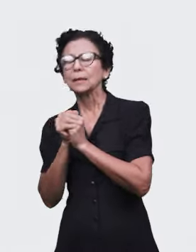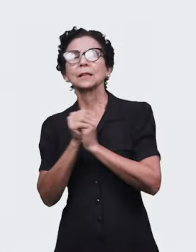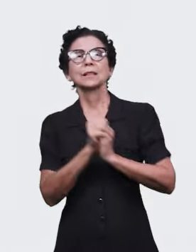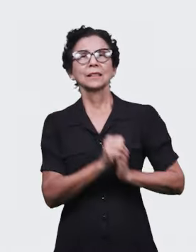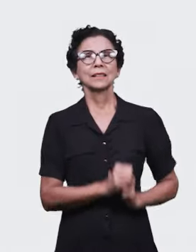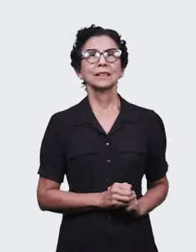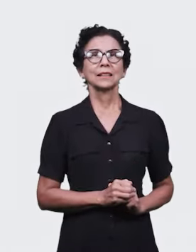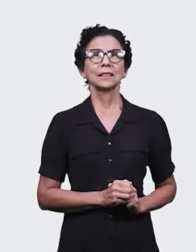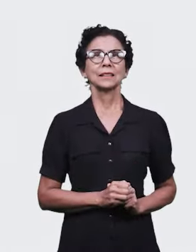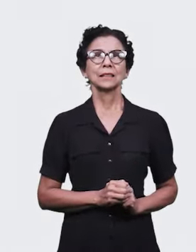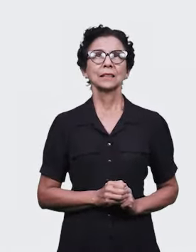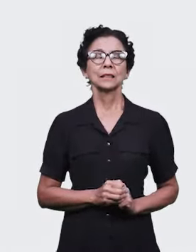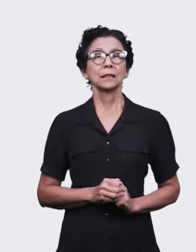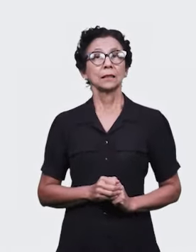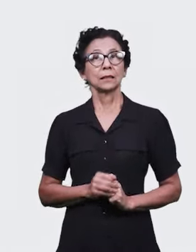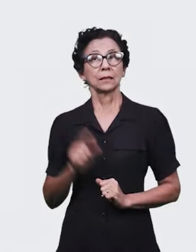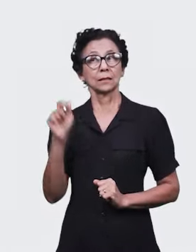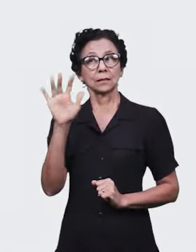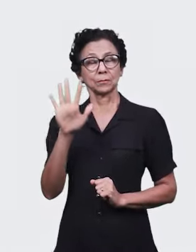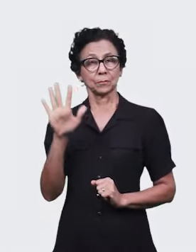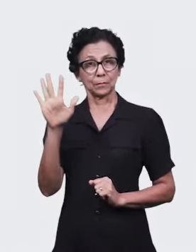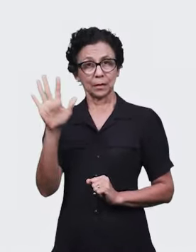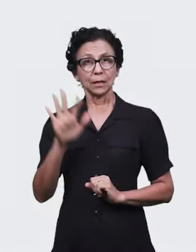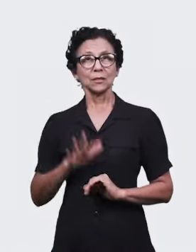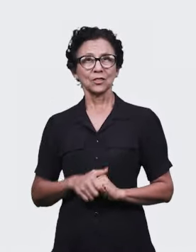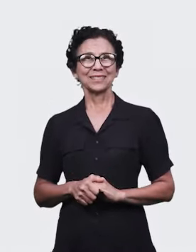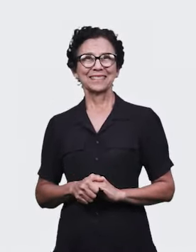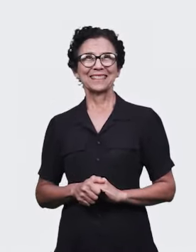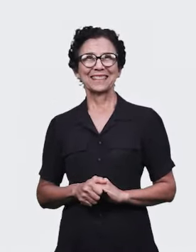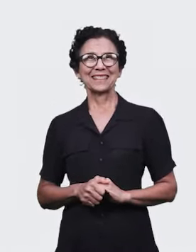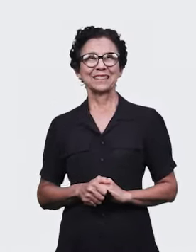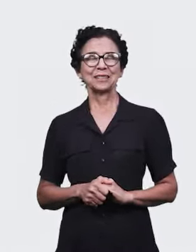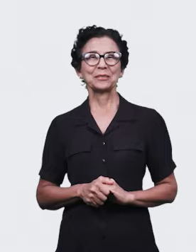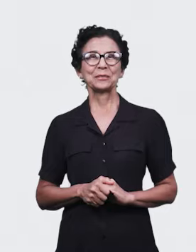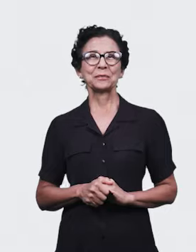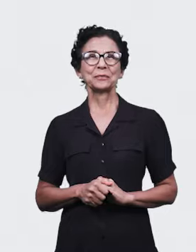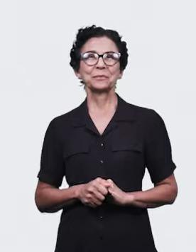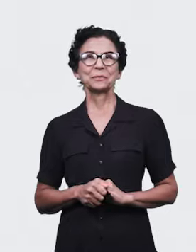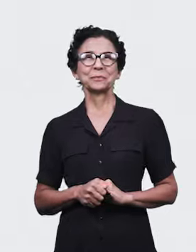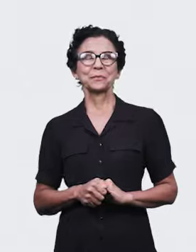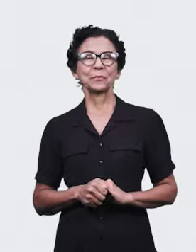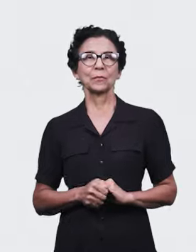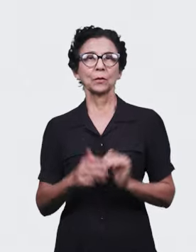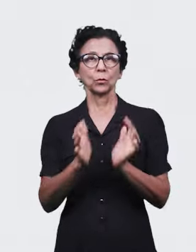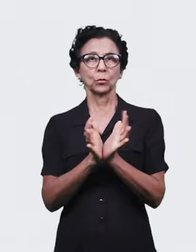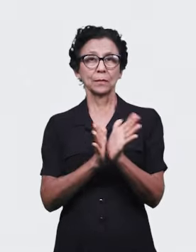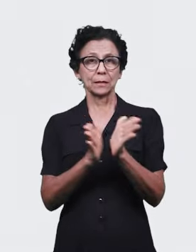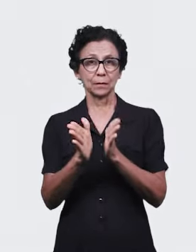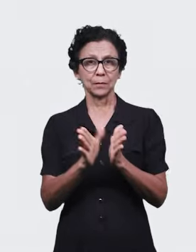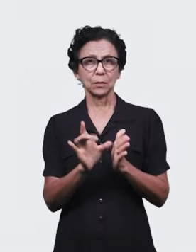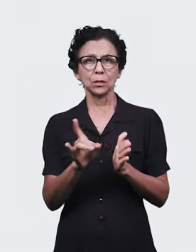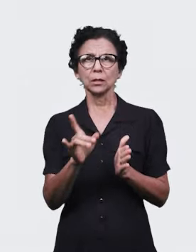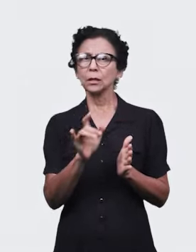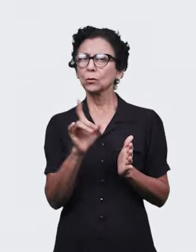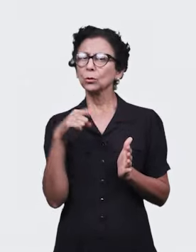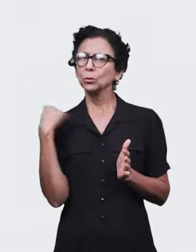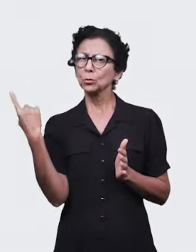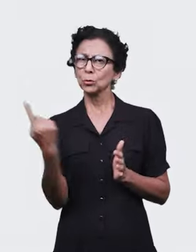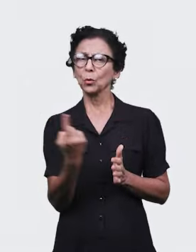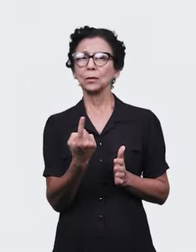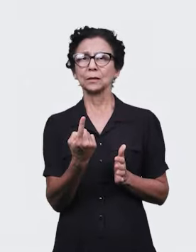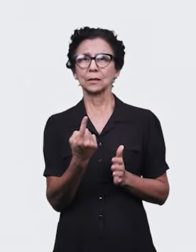Então, estimulando a criança, não só a criança, nós sabemos do grupo de acessibilidade, mas todas as crianças das classes,